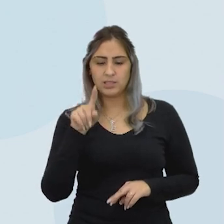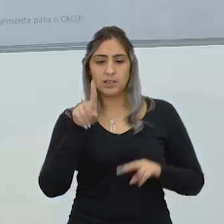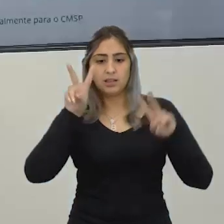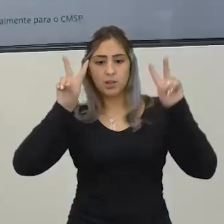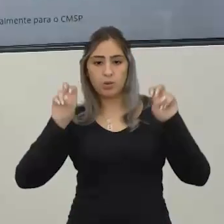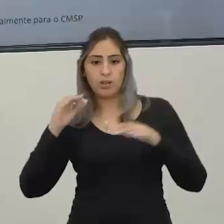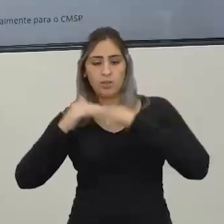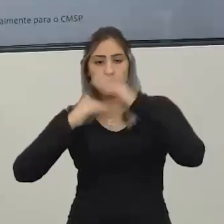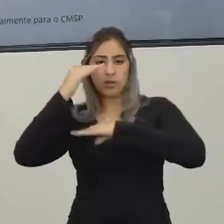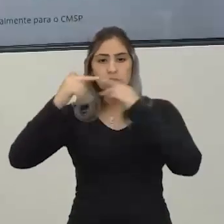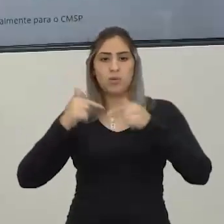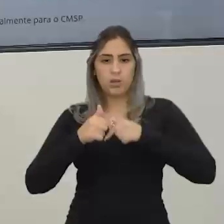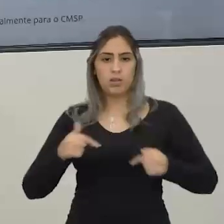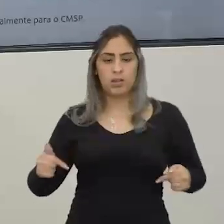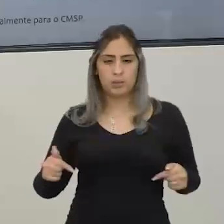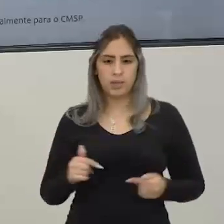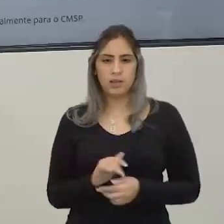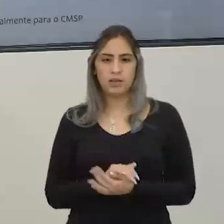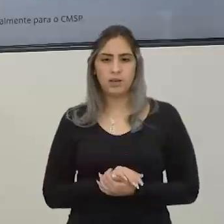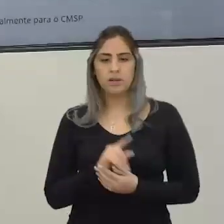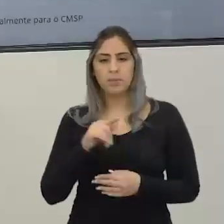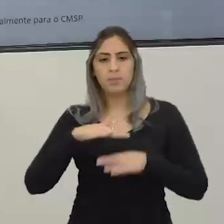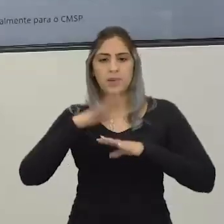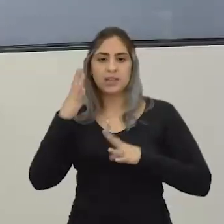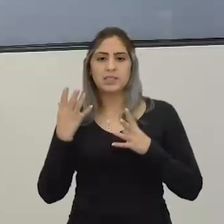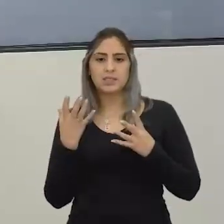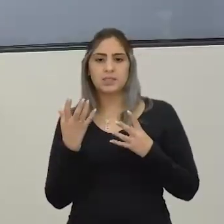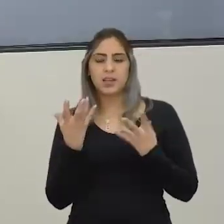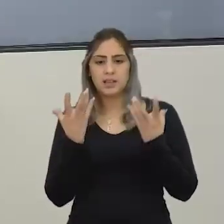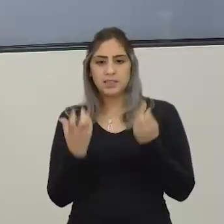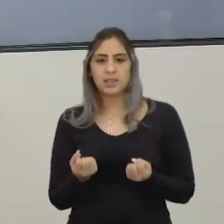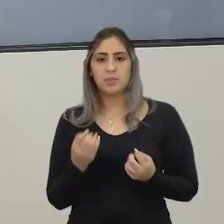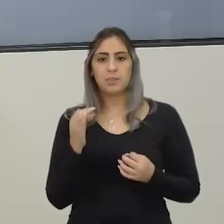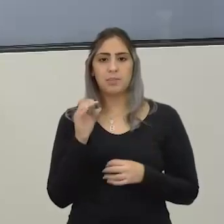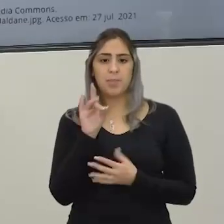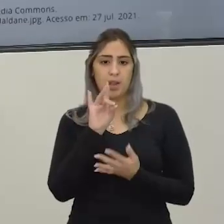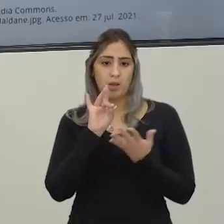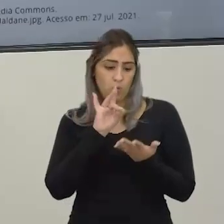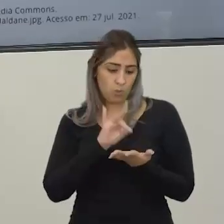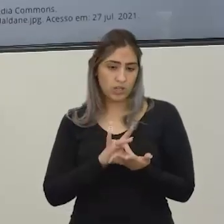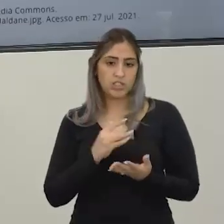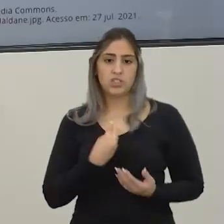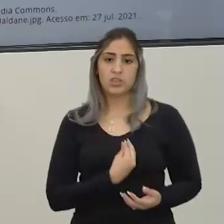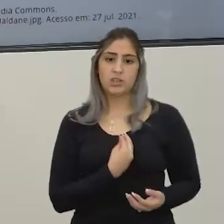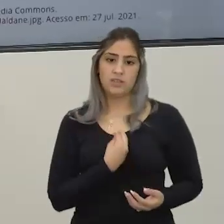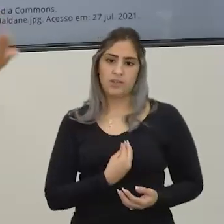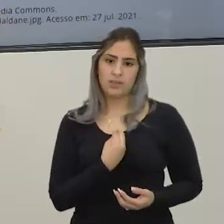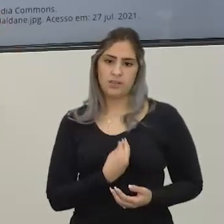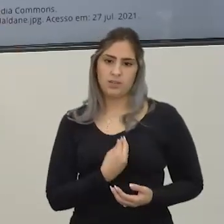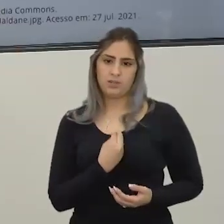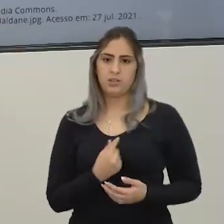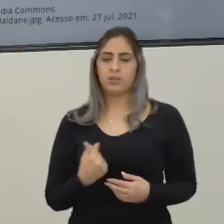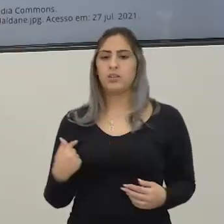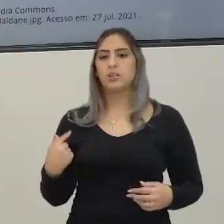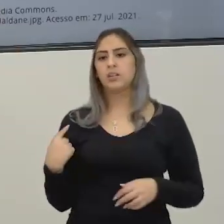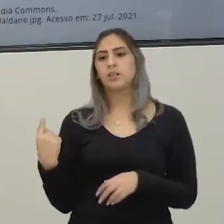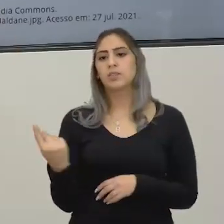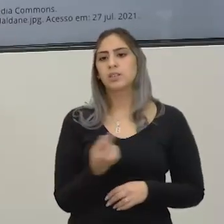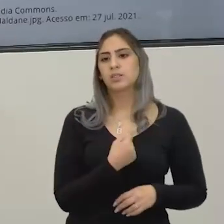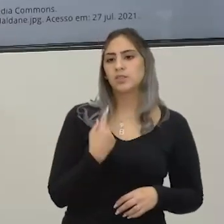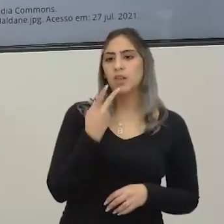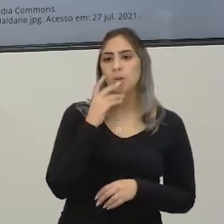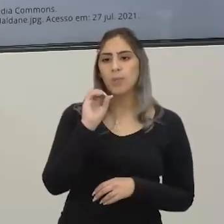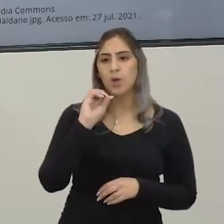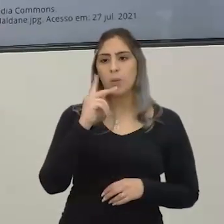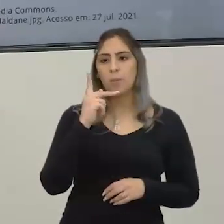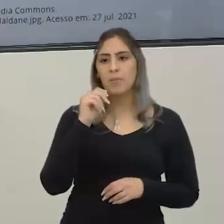são as mais aceitas para a origem da vida. E aí, né, gente, né, quando a gente fala então de Oparin e